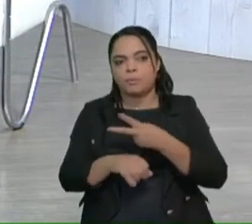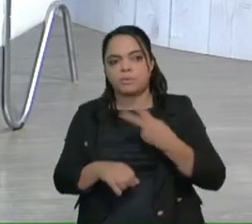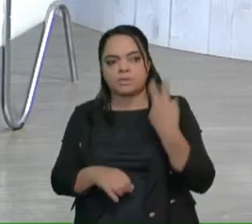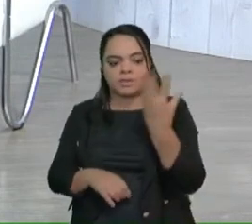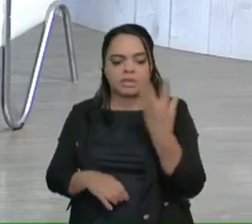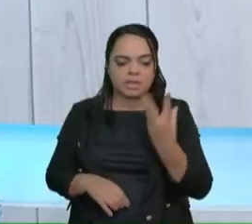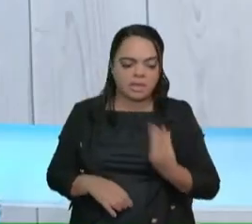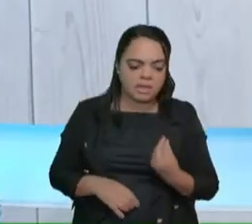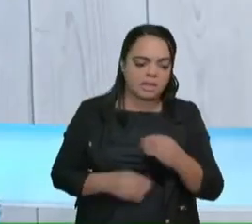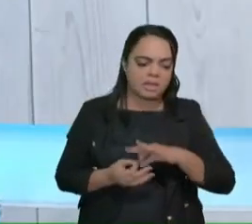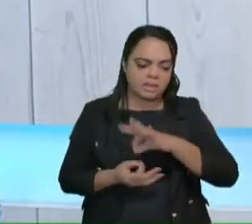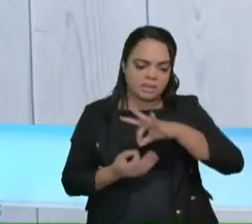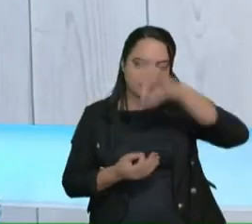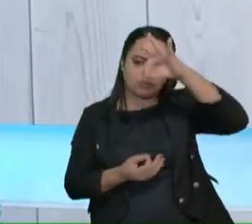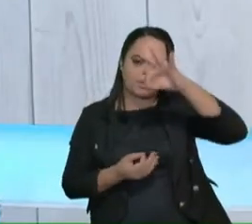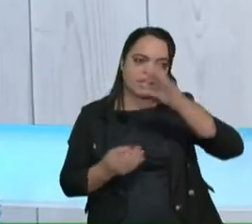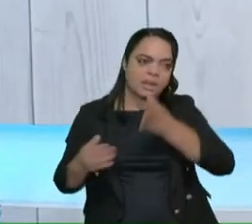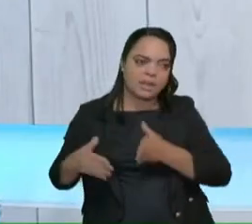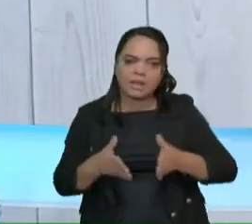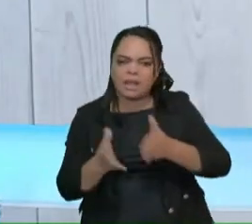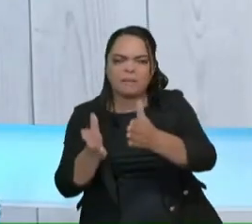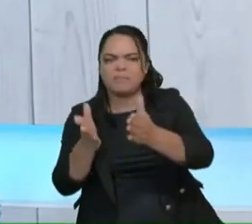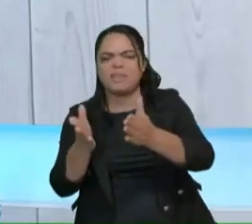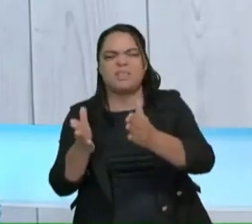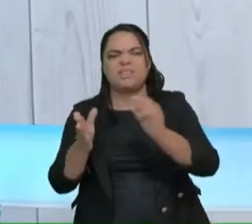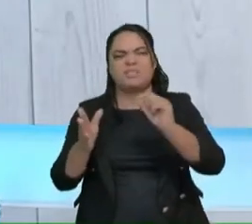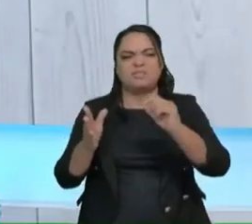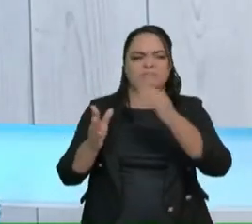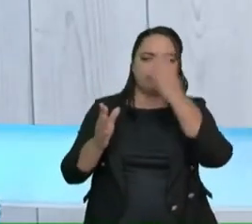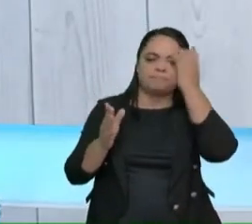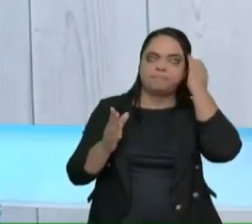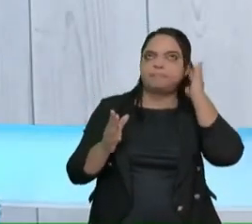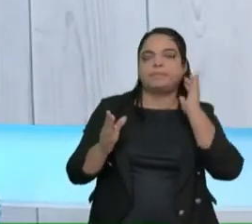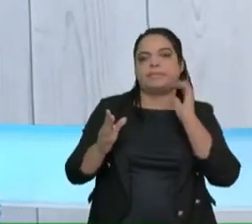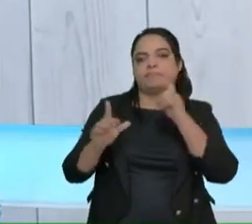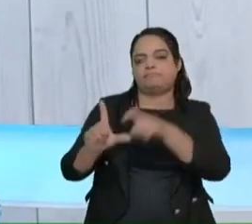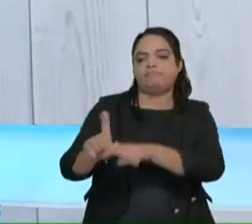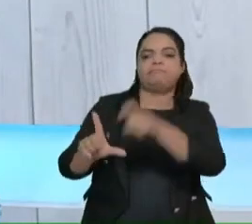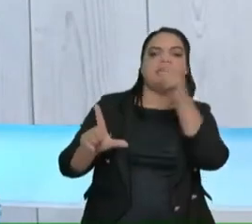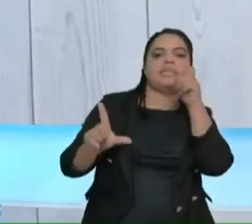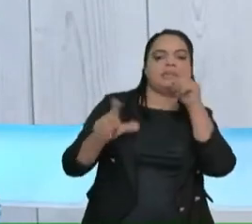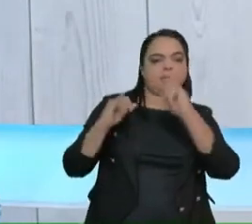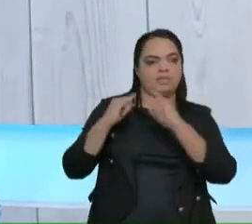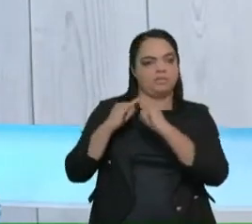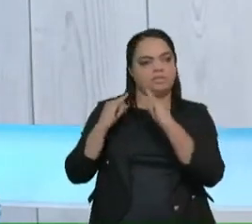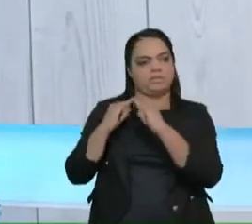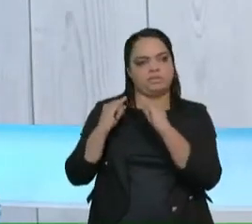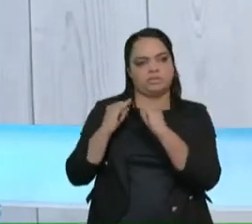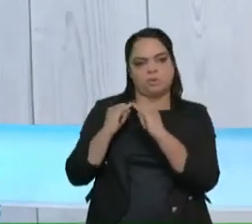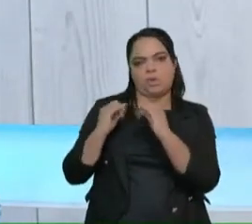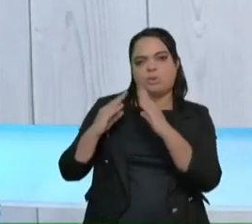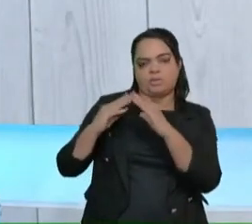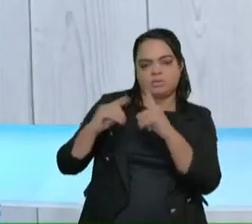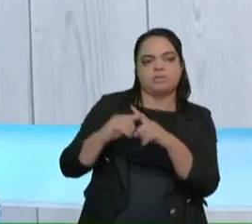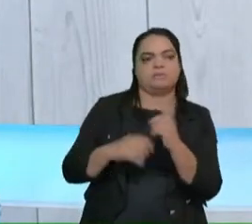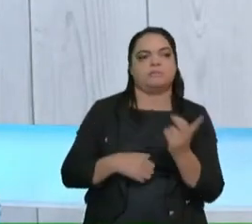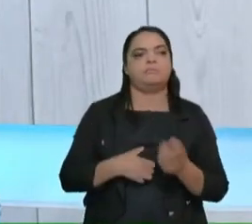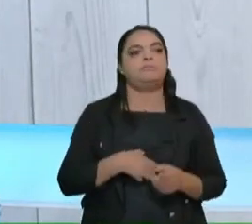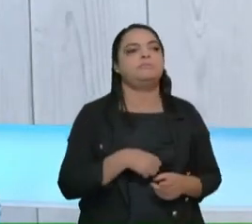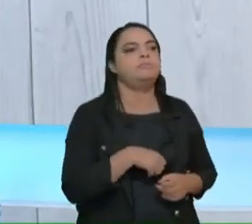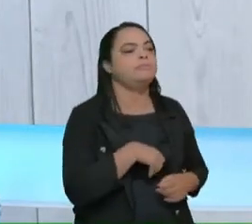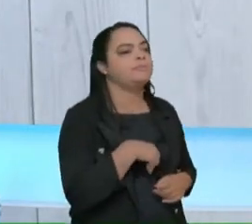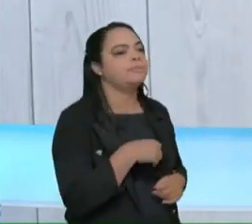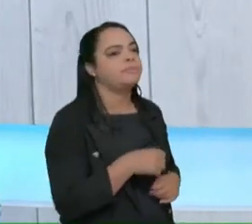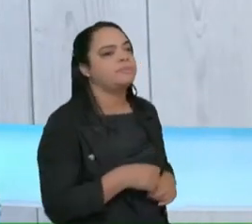espiritualidade caminhos que não envolvam um uma dependência das instituições religiosas né certo